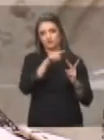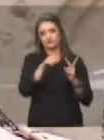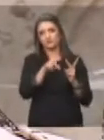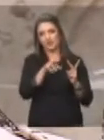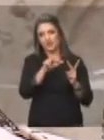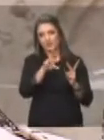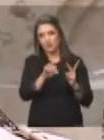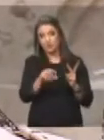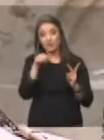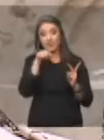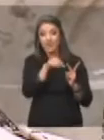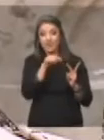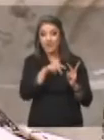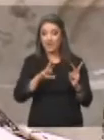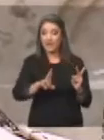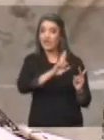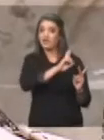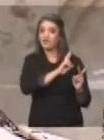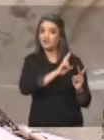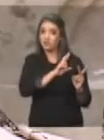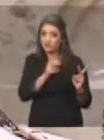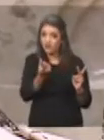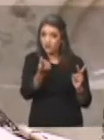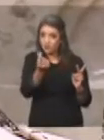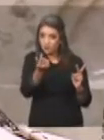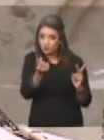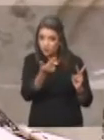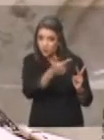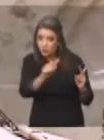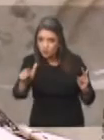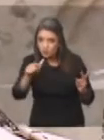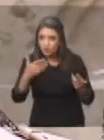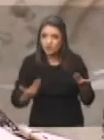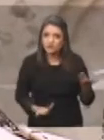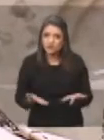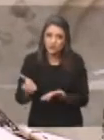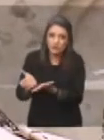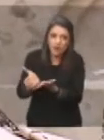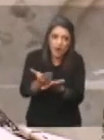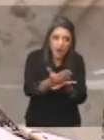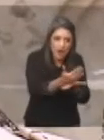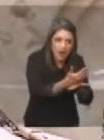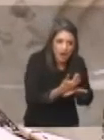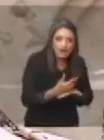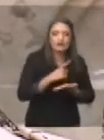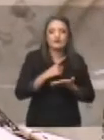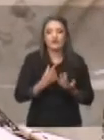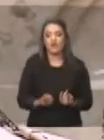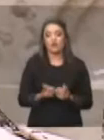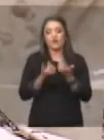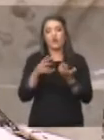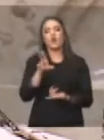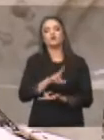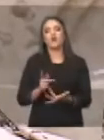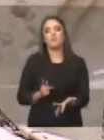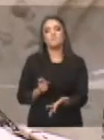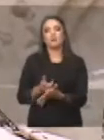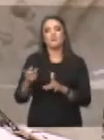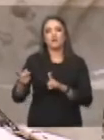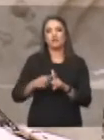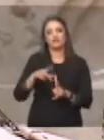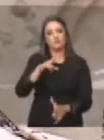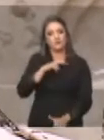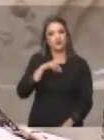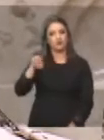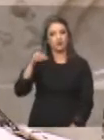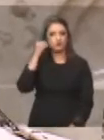arrecadar as remunerações dos demais servidores e que tais valores eram utilizados para pagar contas pessoais do